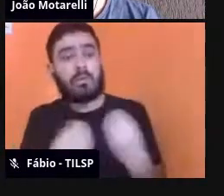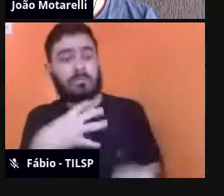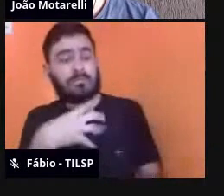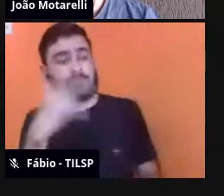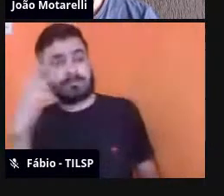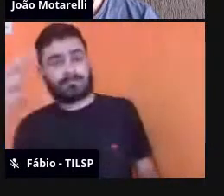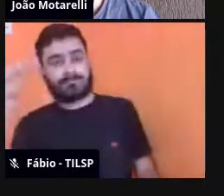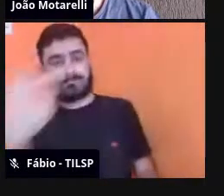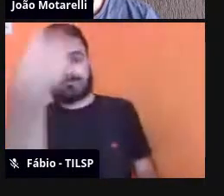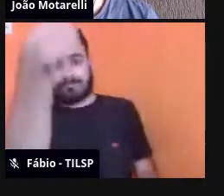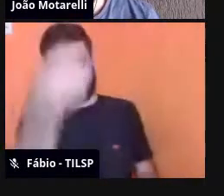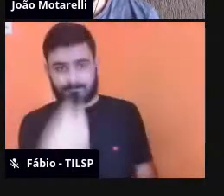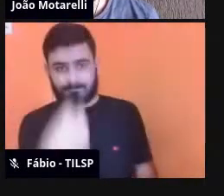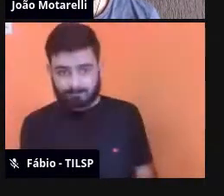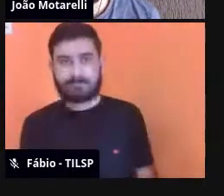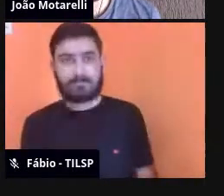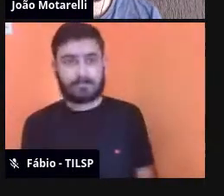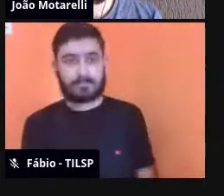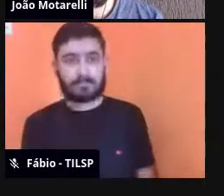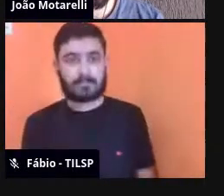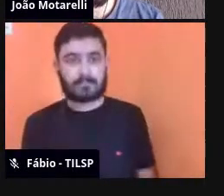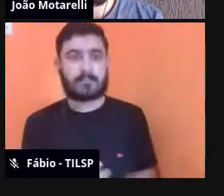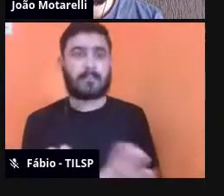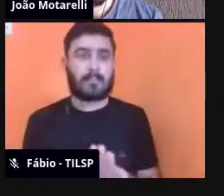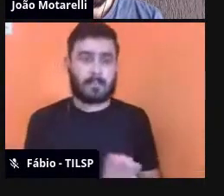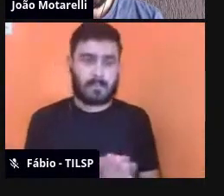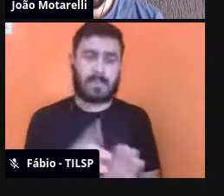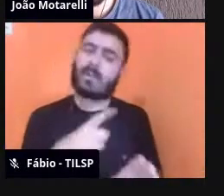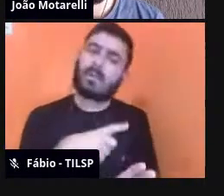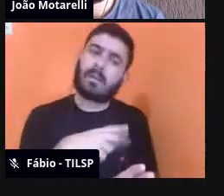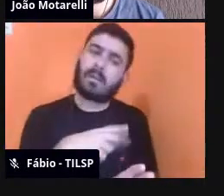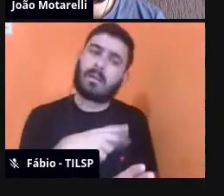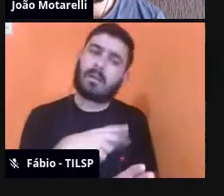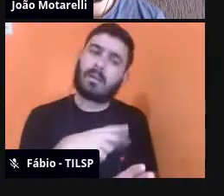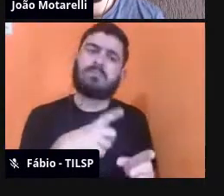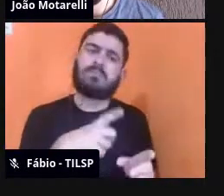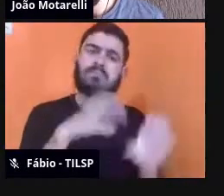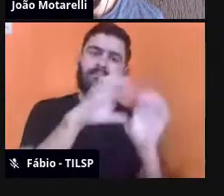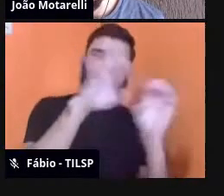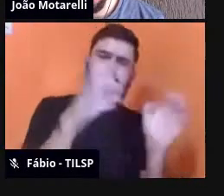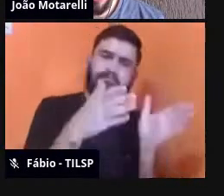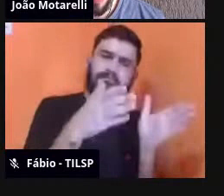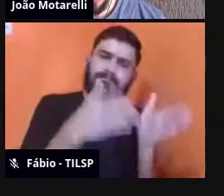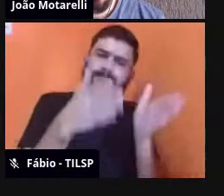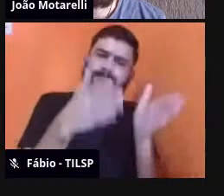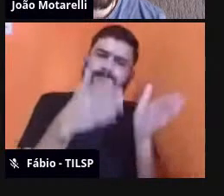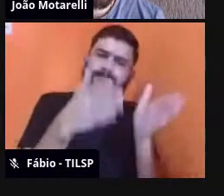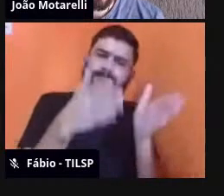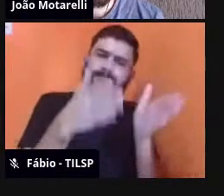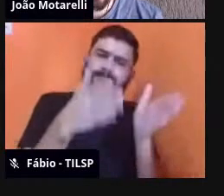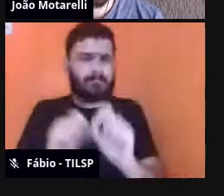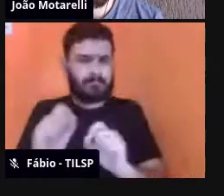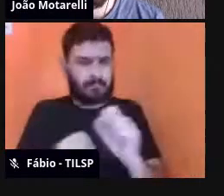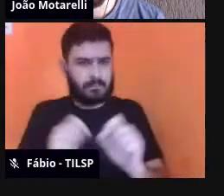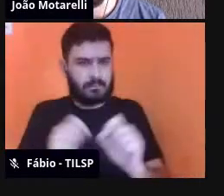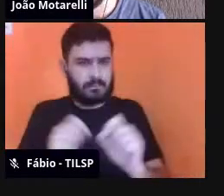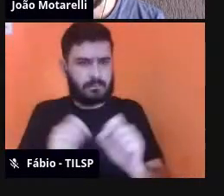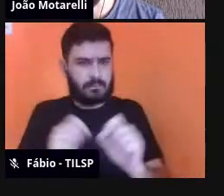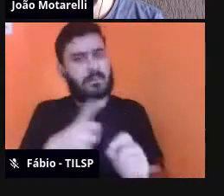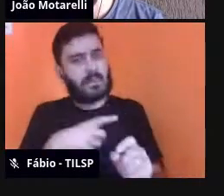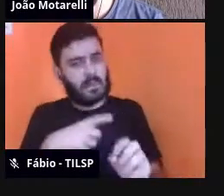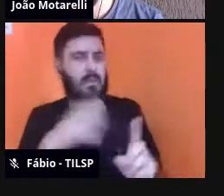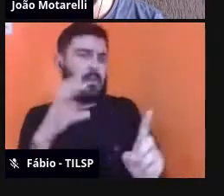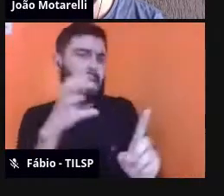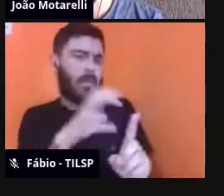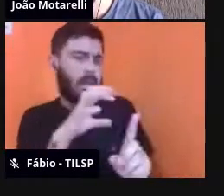nosso corpo, ela passa por várias estruturas, e essas estruturas, quando influenciada por vários aspectos, eu vou